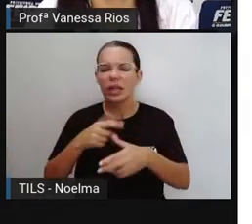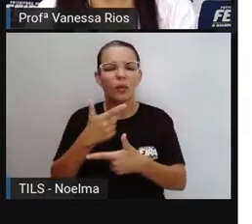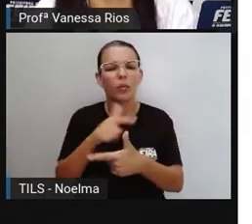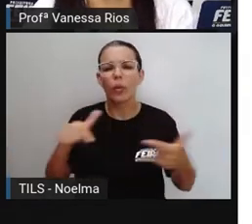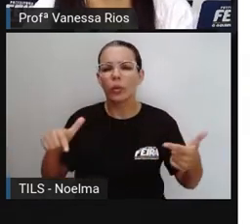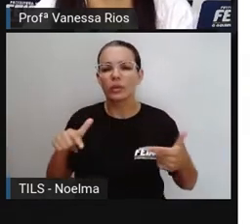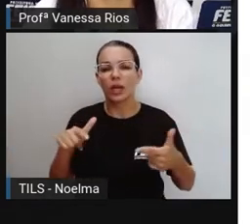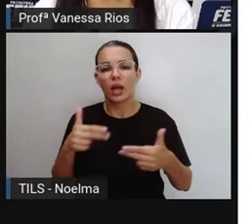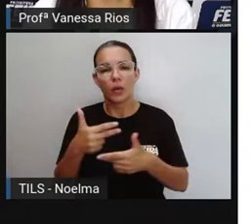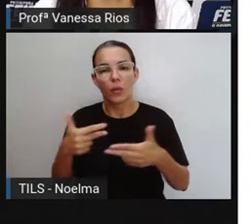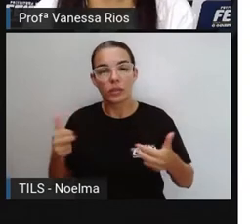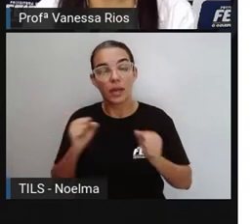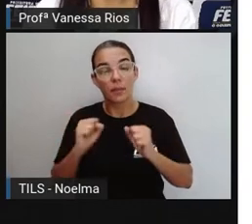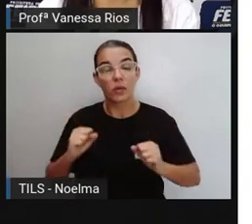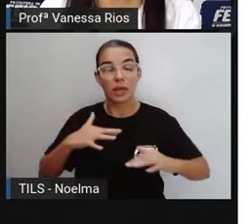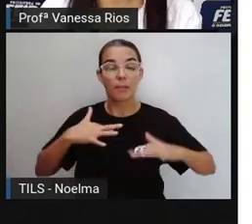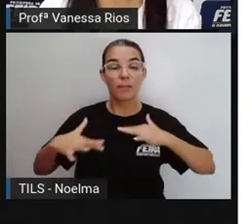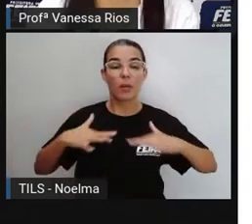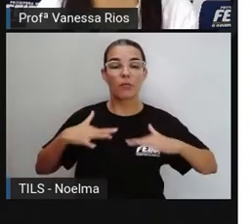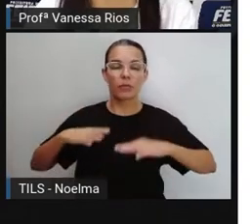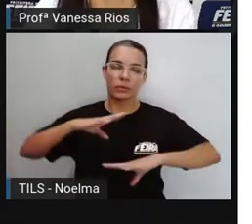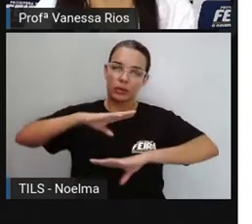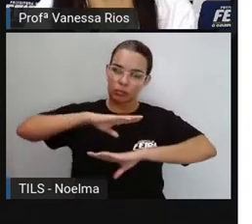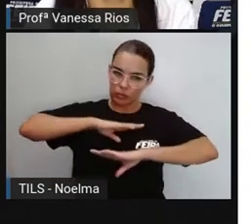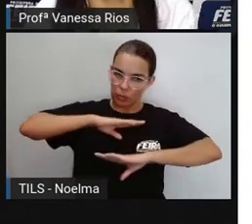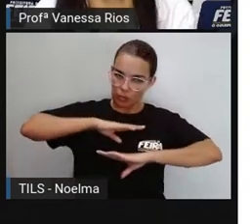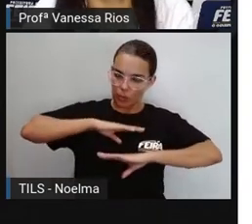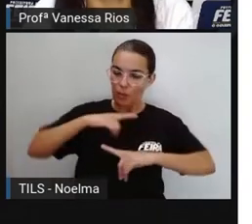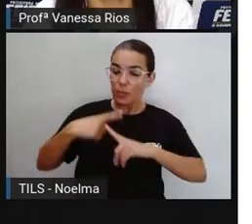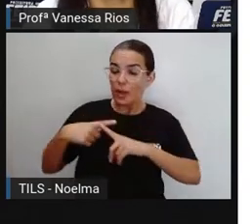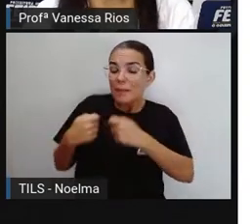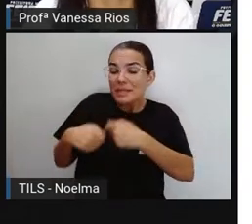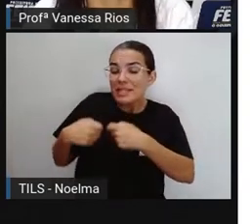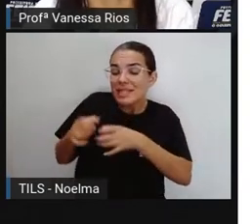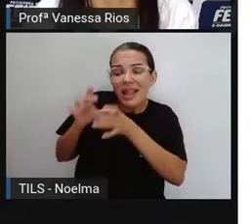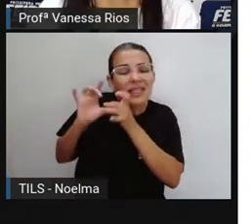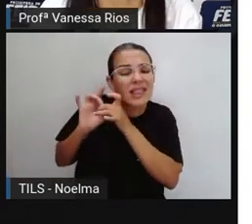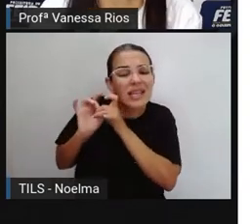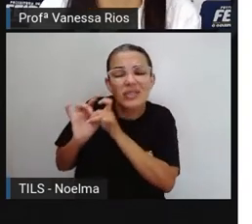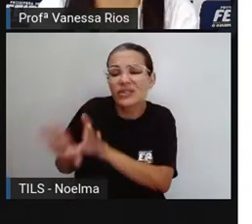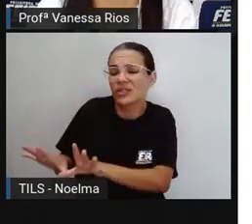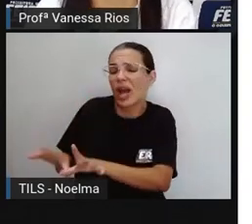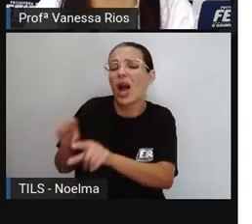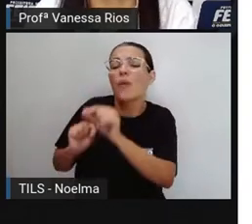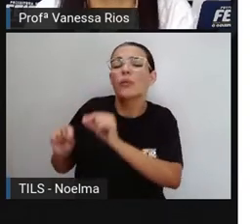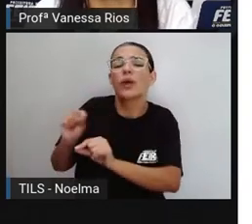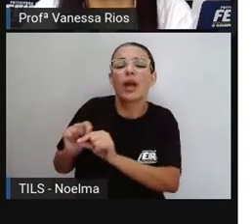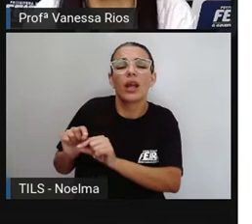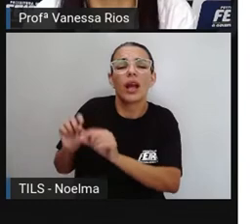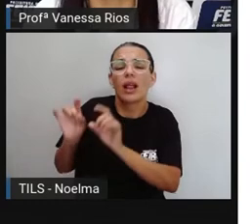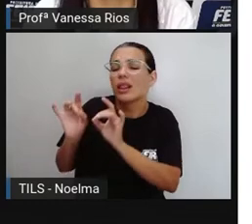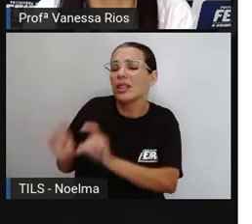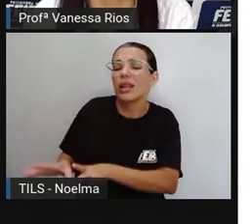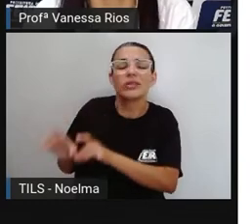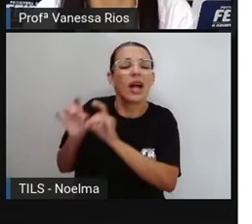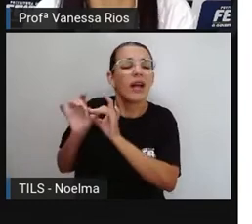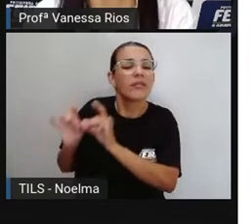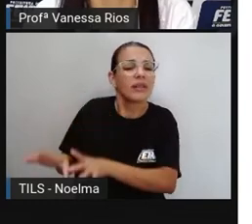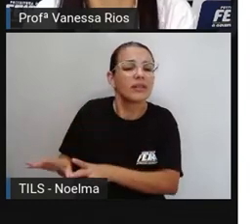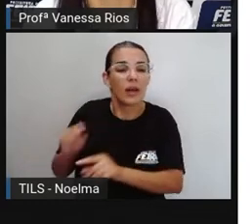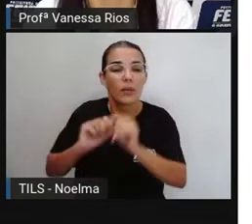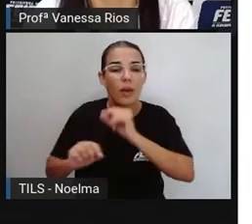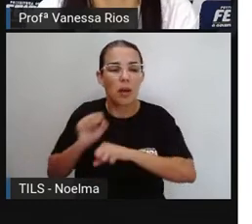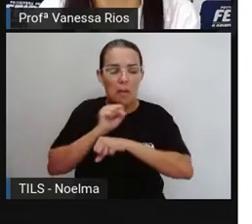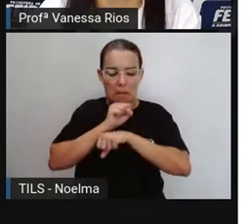tentando influenciar as pessoas a deixarem o sedentarismo e a tornarem aí a prática de atividades